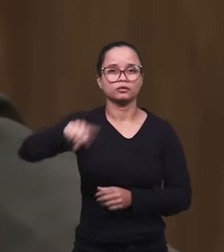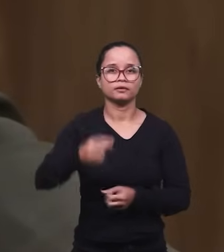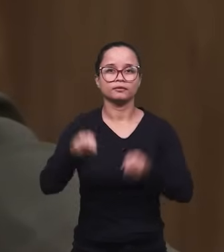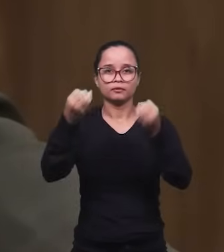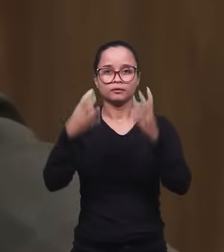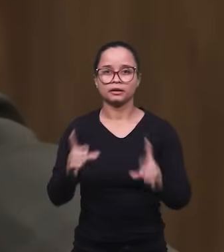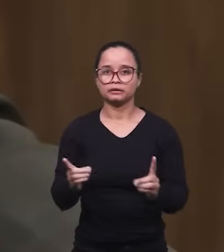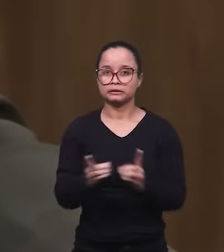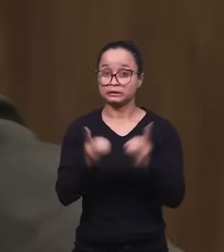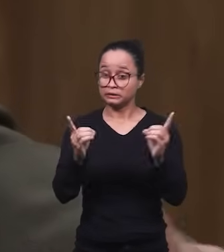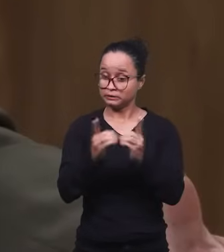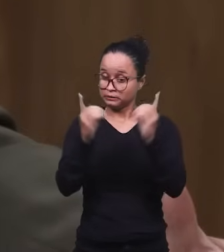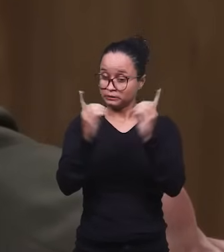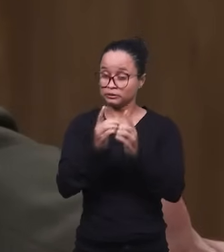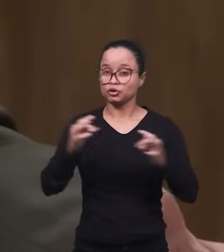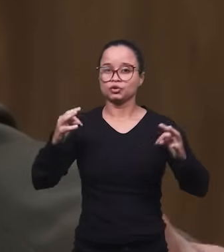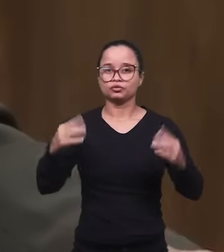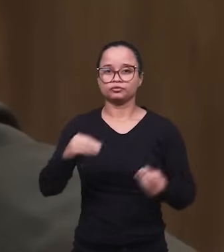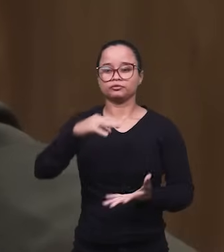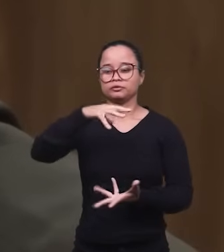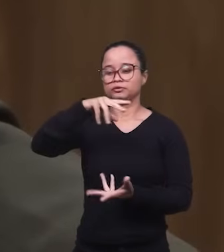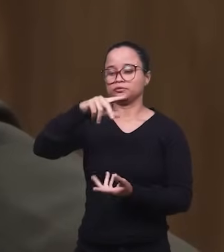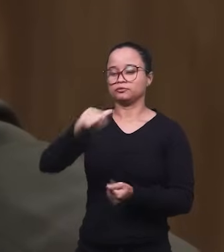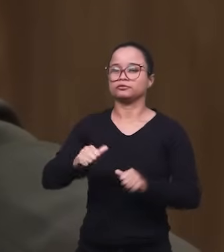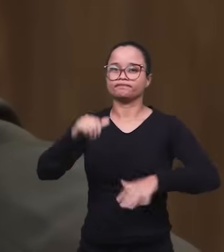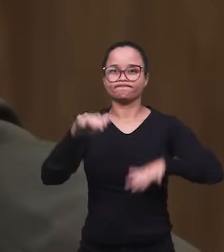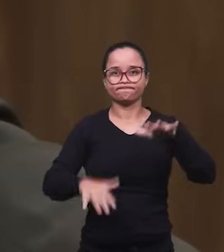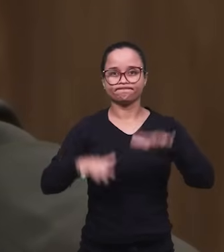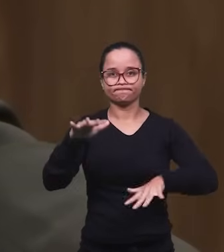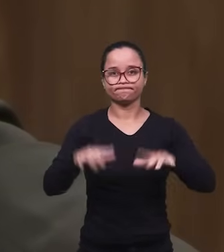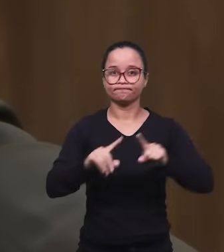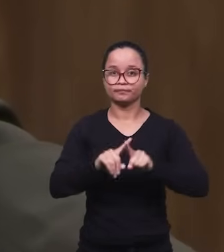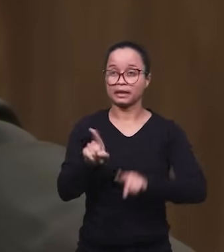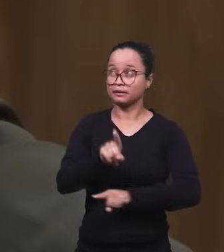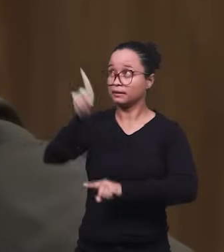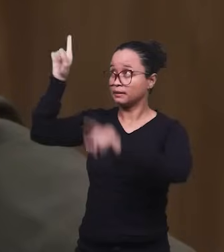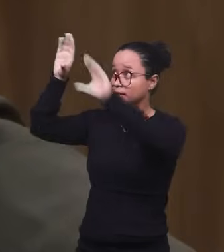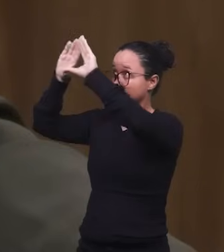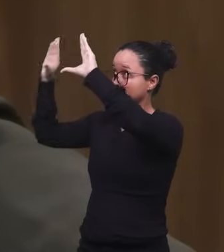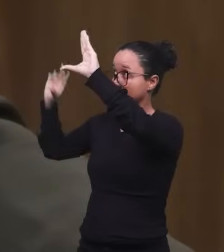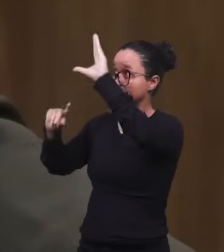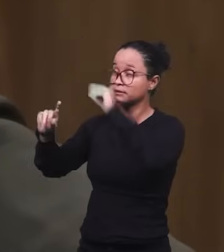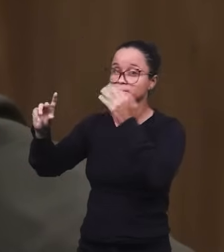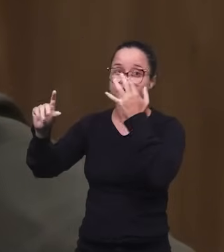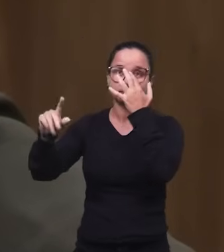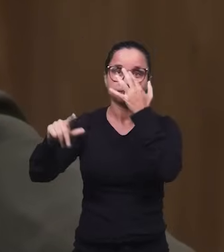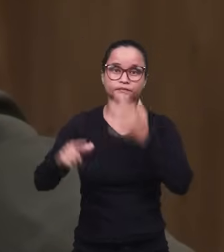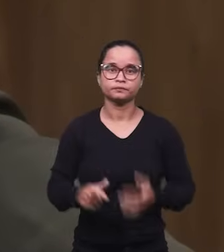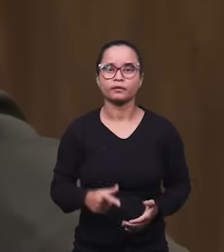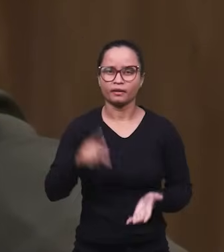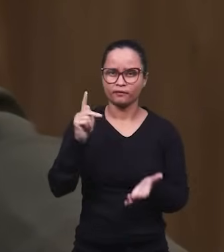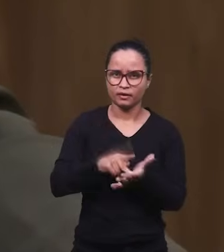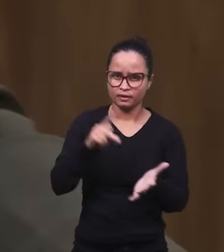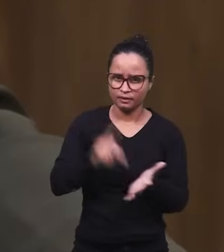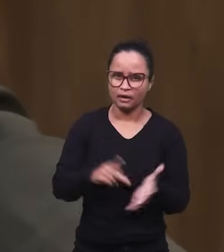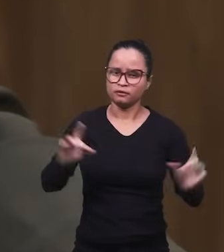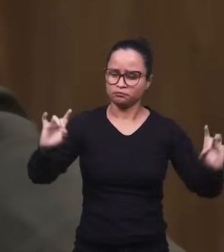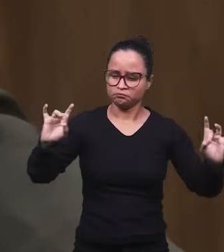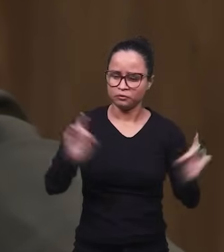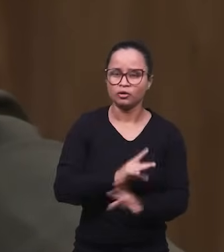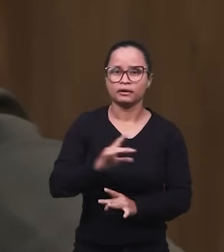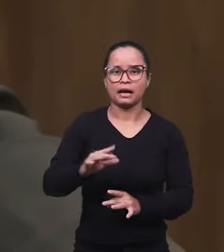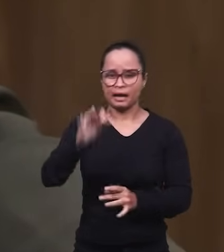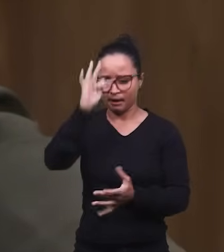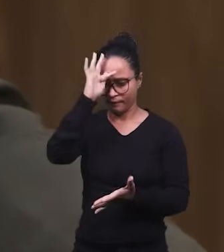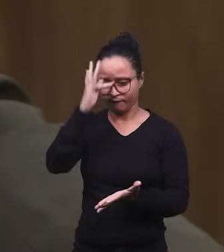forma didática para os irmãos, que tudo nesse universo é relativo. Mas na eternidade não, as coisas são absolutas. A verdade é absoluta, a fé